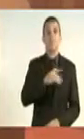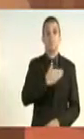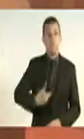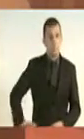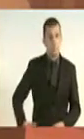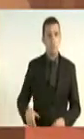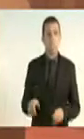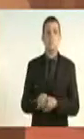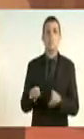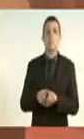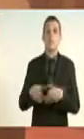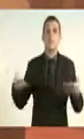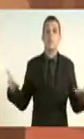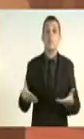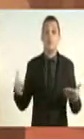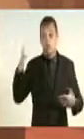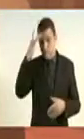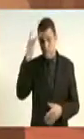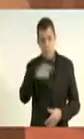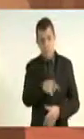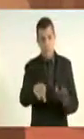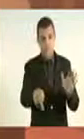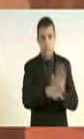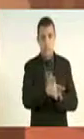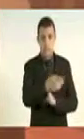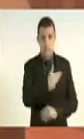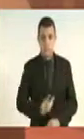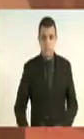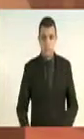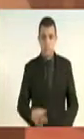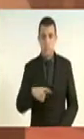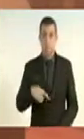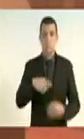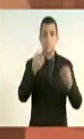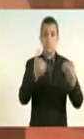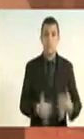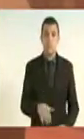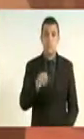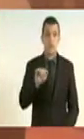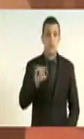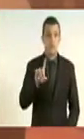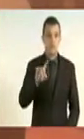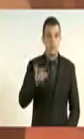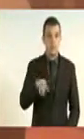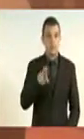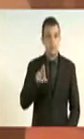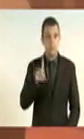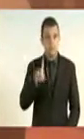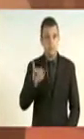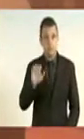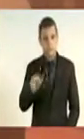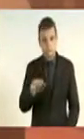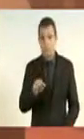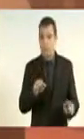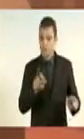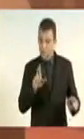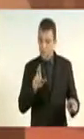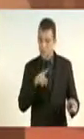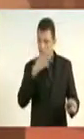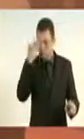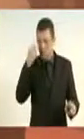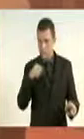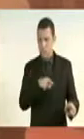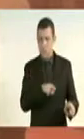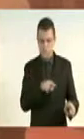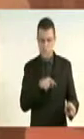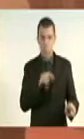se Vossa Excelência não entendeu o que eu quis dizer, é que o ato de adjudicar é o das... Vossa Excelência sabe disso, é porque toda a parte